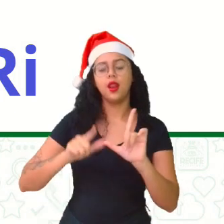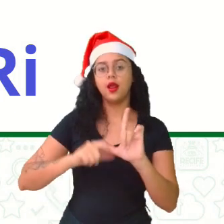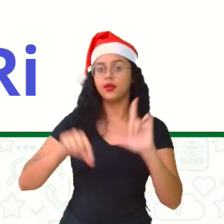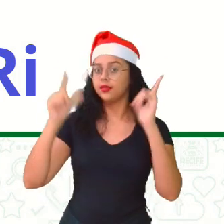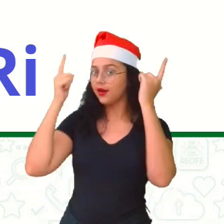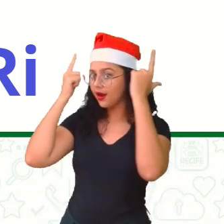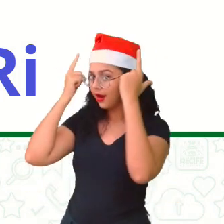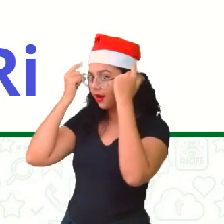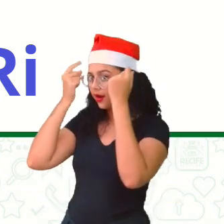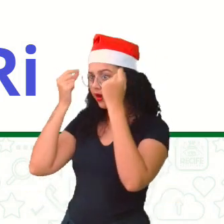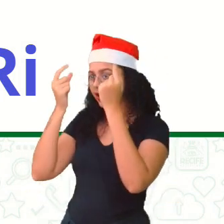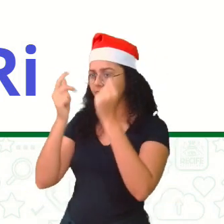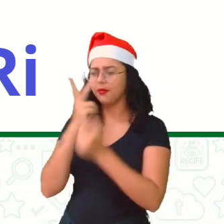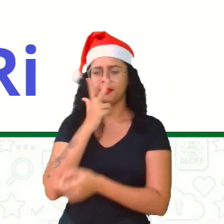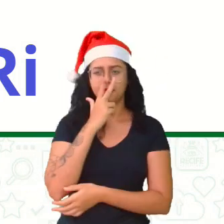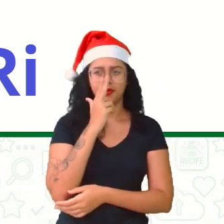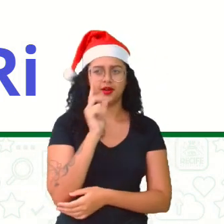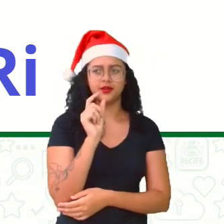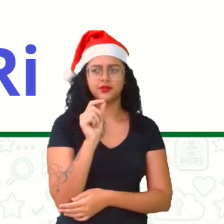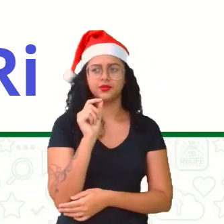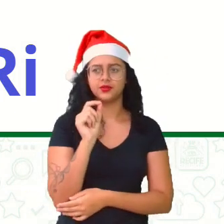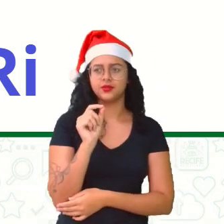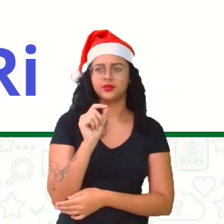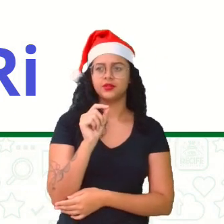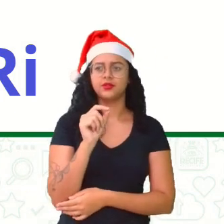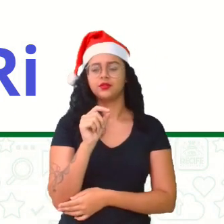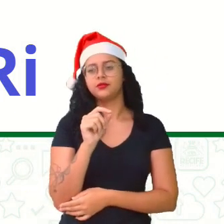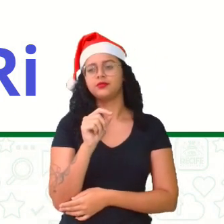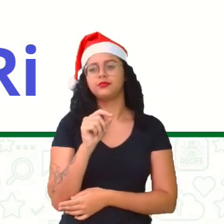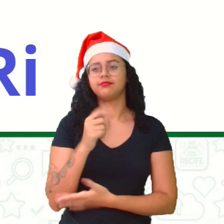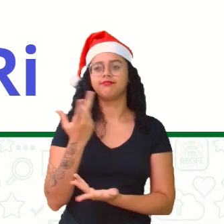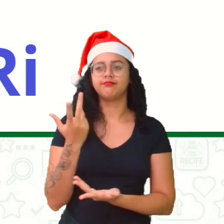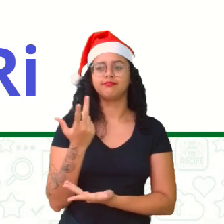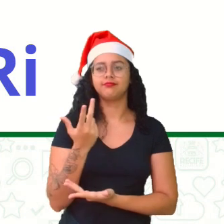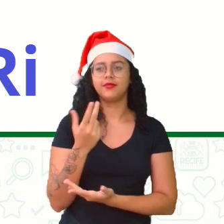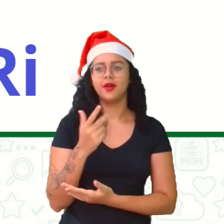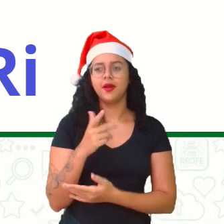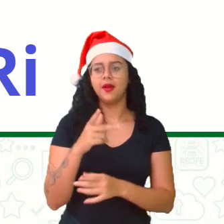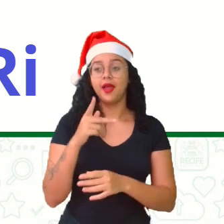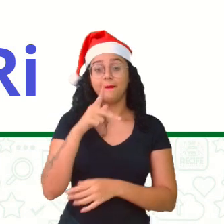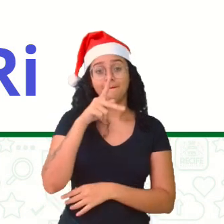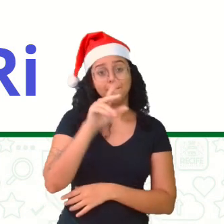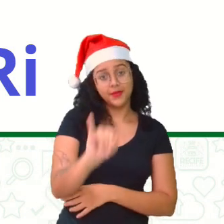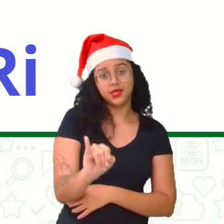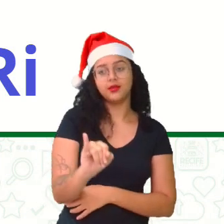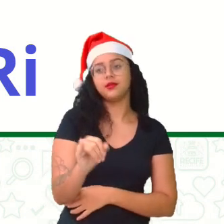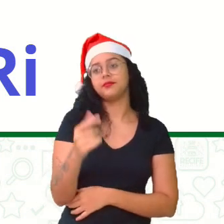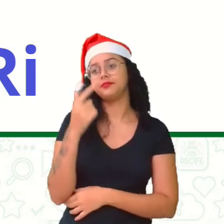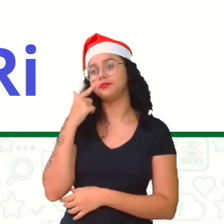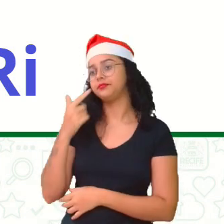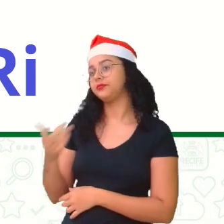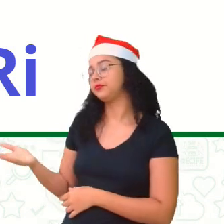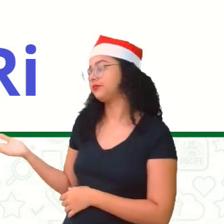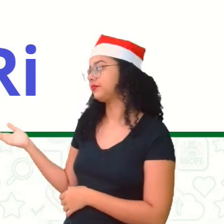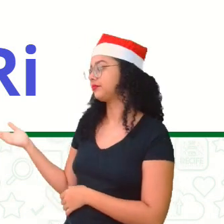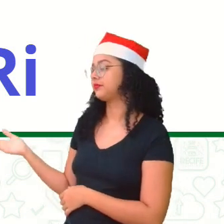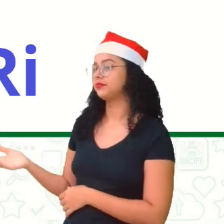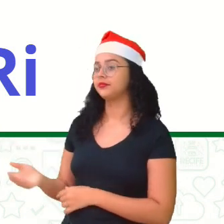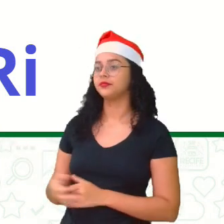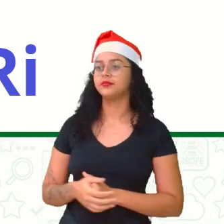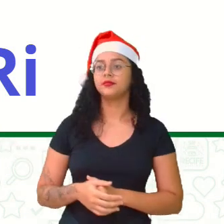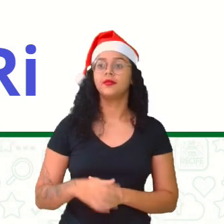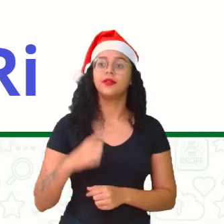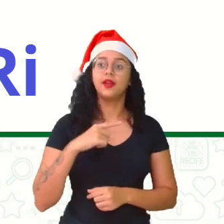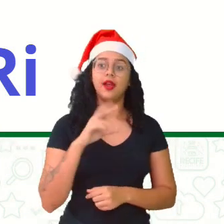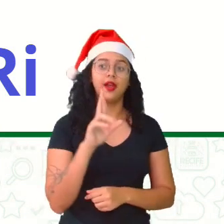parece um, sei lá, um telhadozinho, sei lá o que é isso aí. Parece um pi, é um pi, professor. É uma letra grega chamada pi e tem um